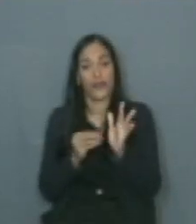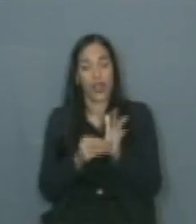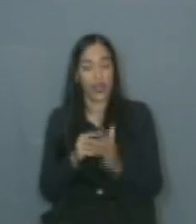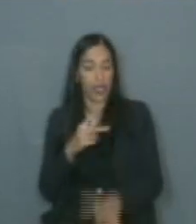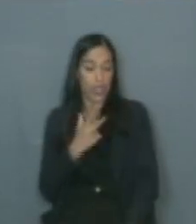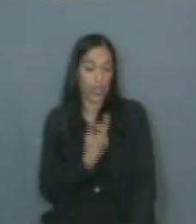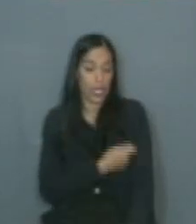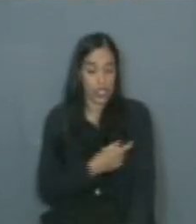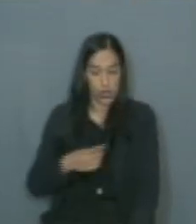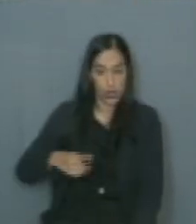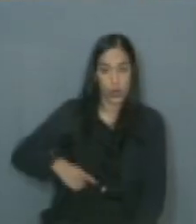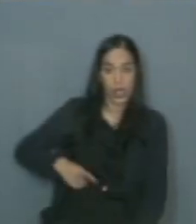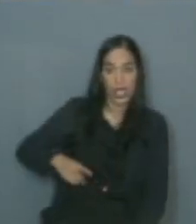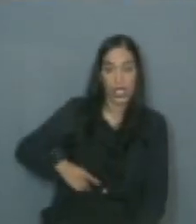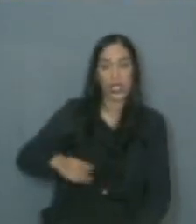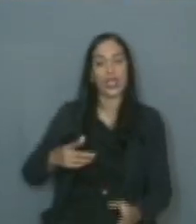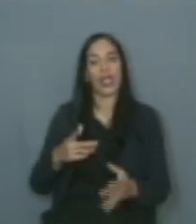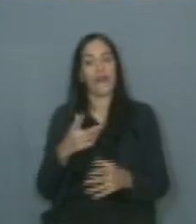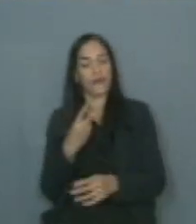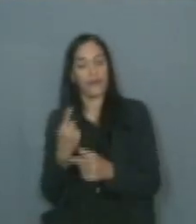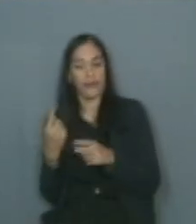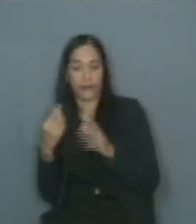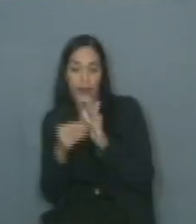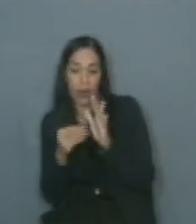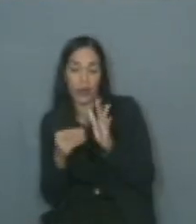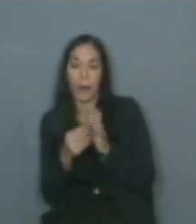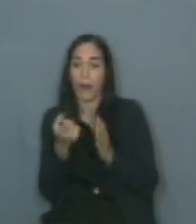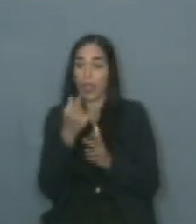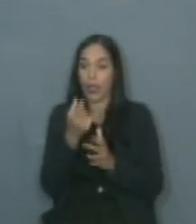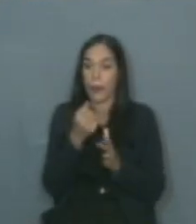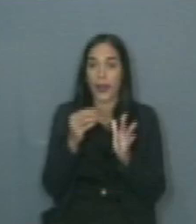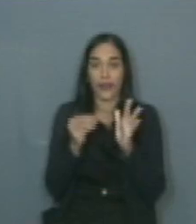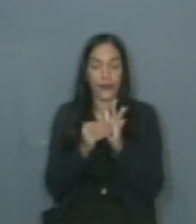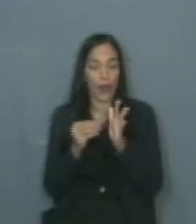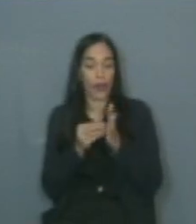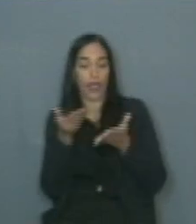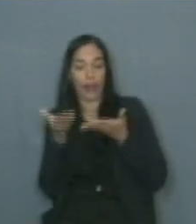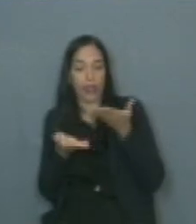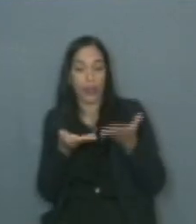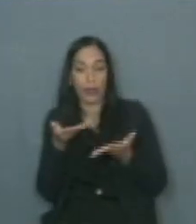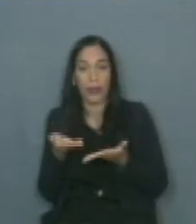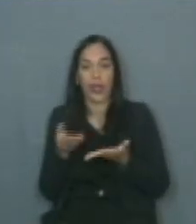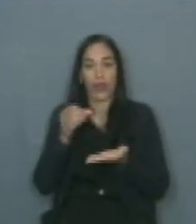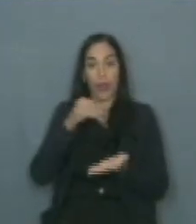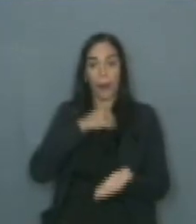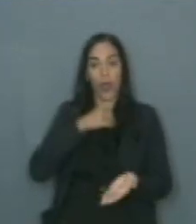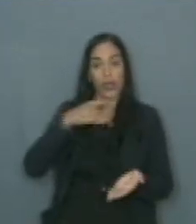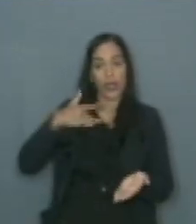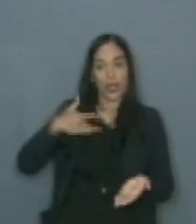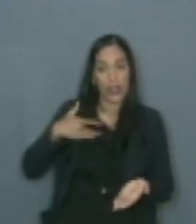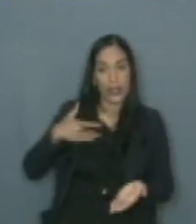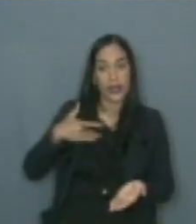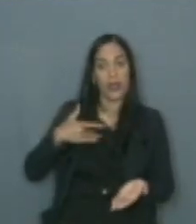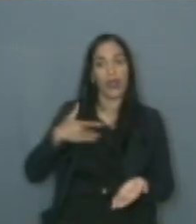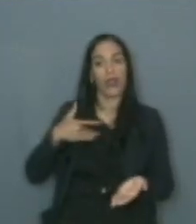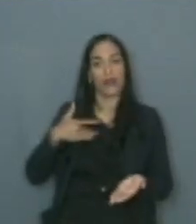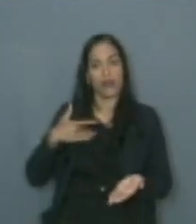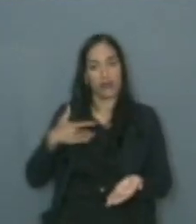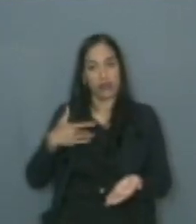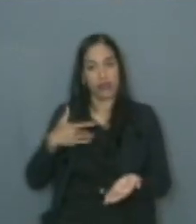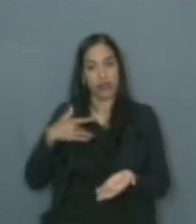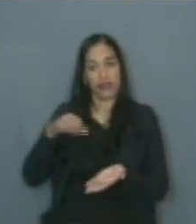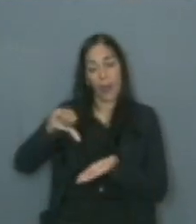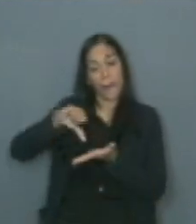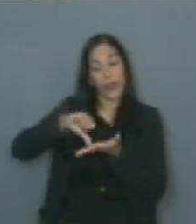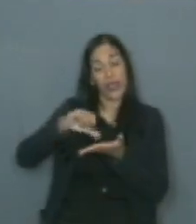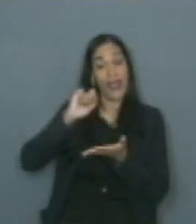insulina, falta de medicamento, falta de atendimento. Para o povo é policlínica, que era para entregar em